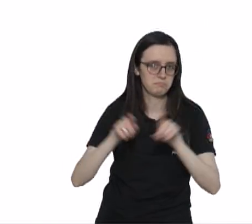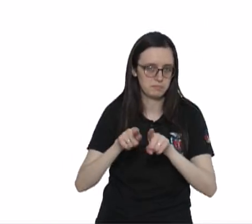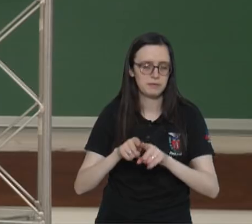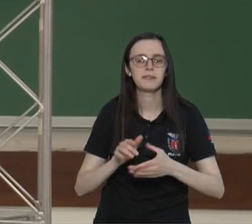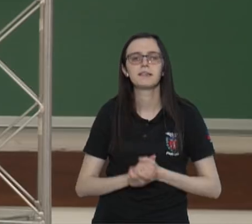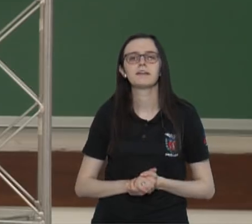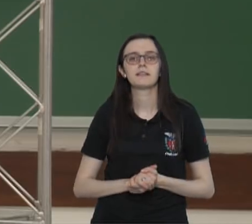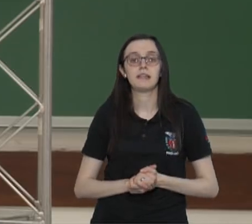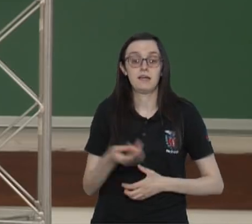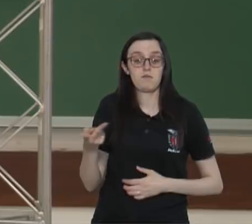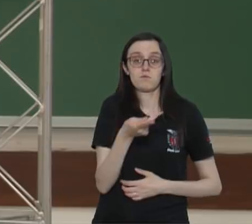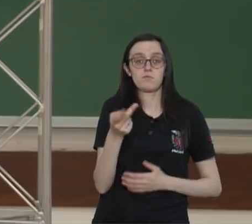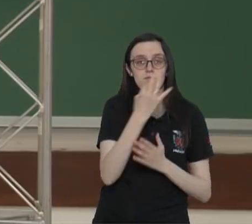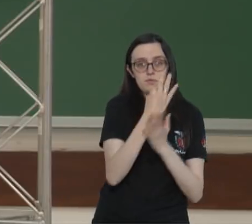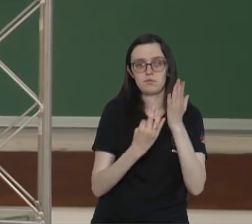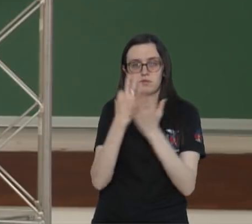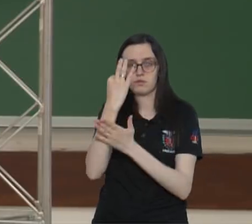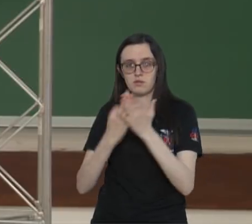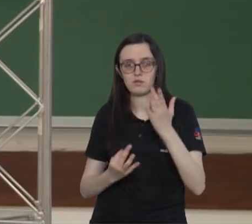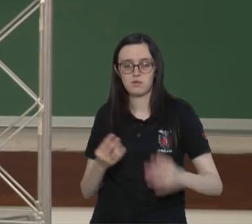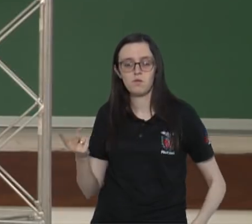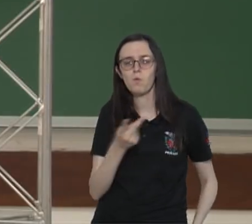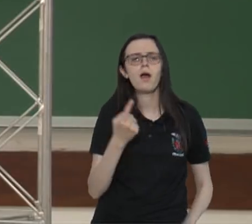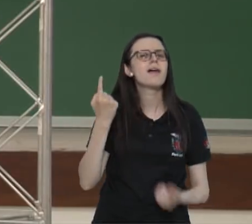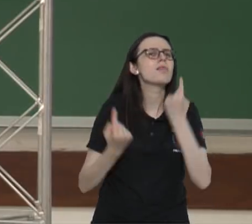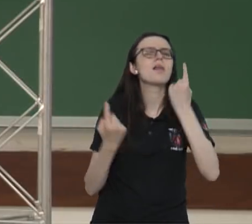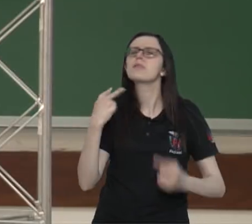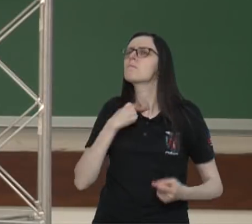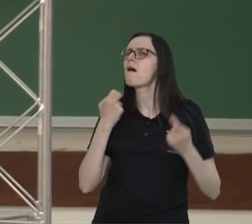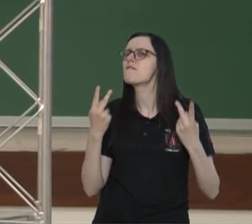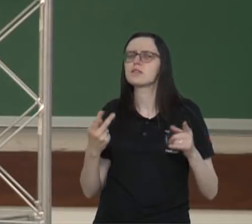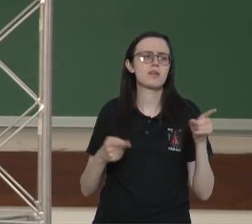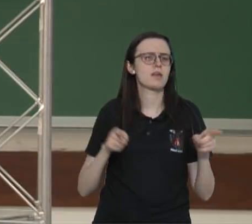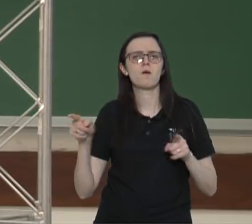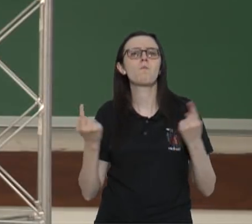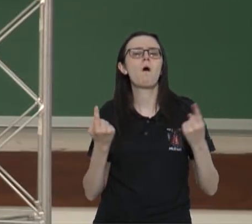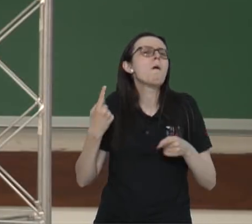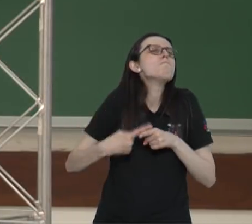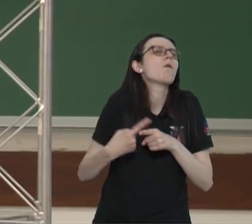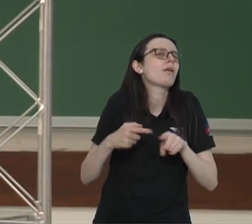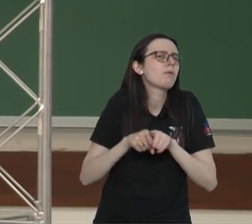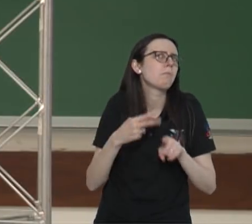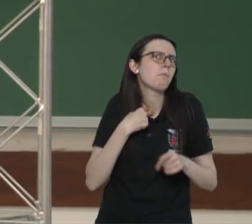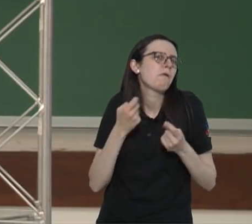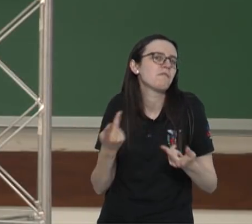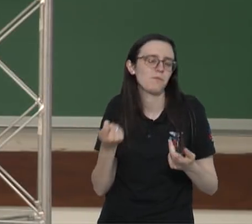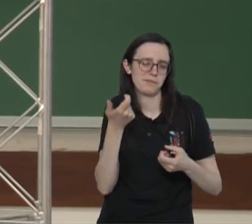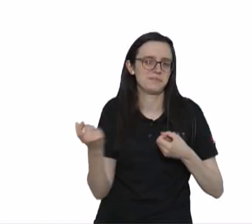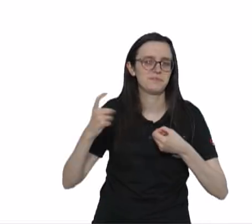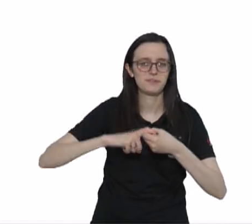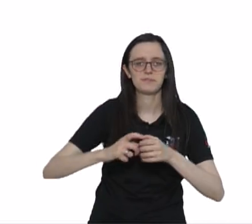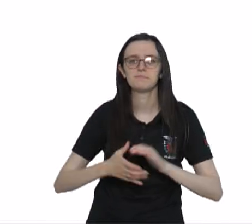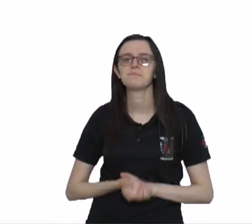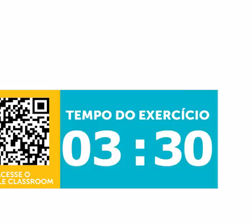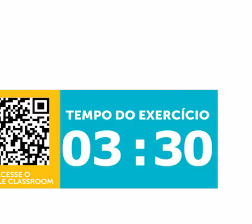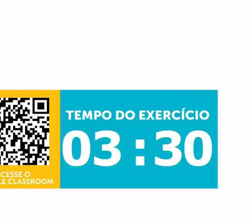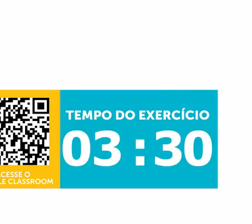Então, desses dois aí, qual não pode ser vendida e por quê? Já voltamos.